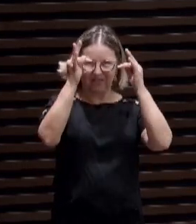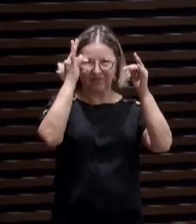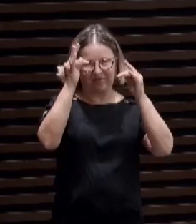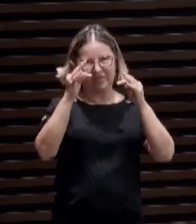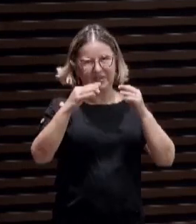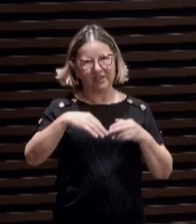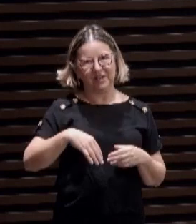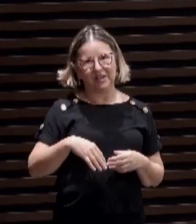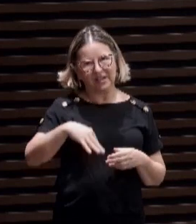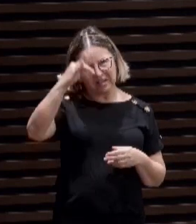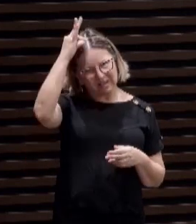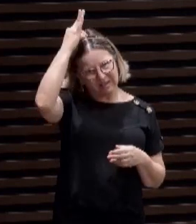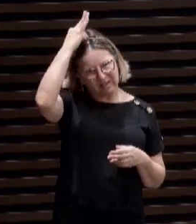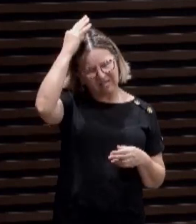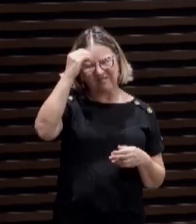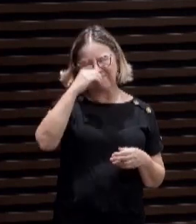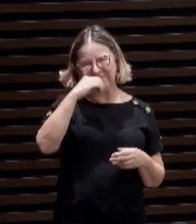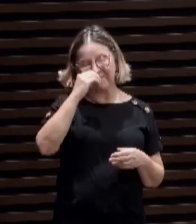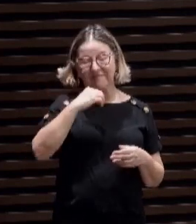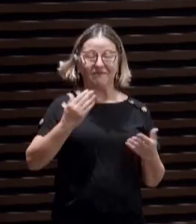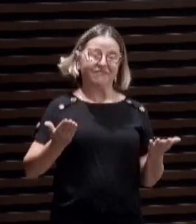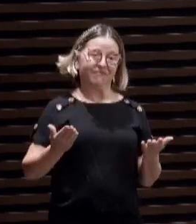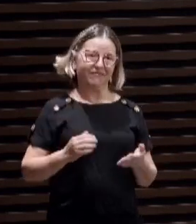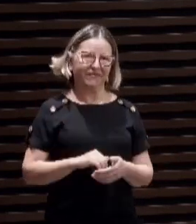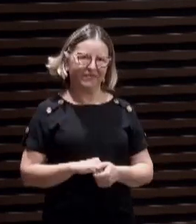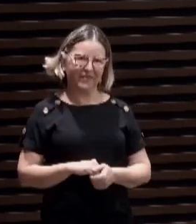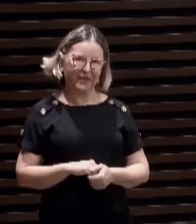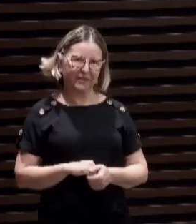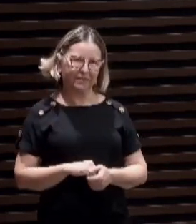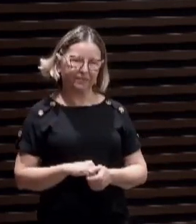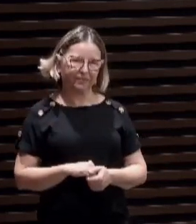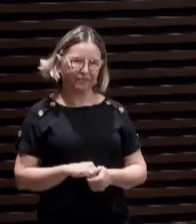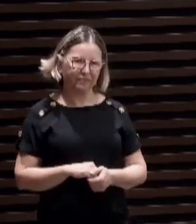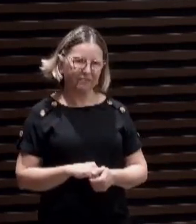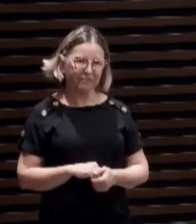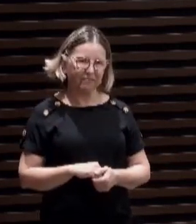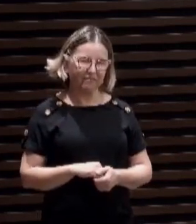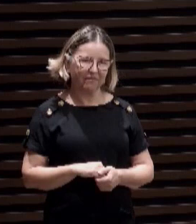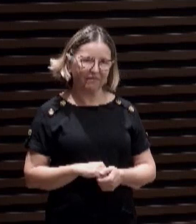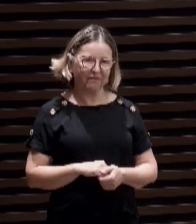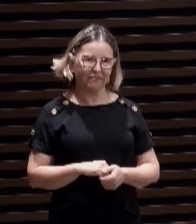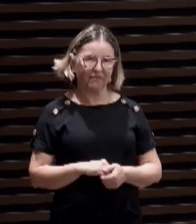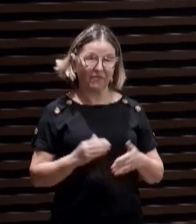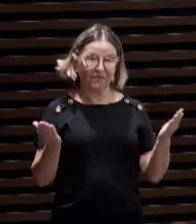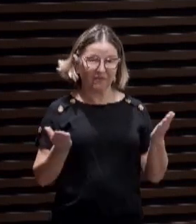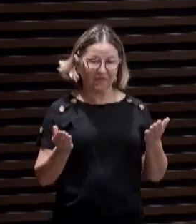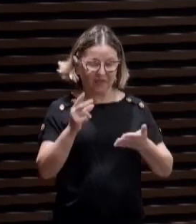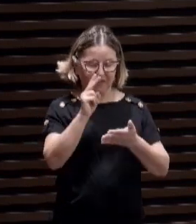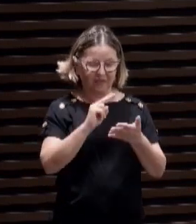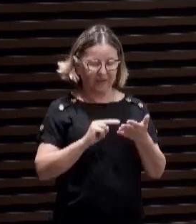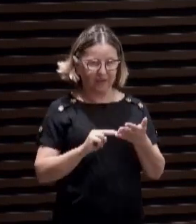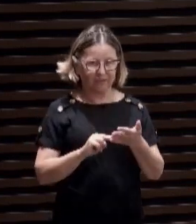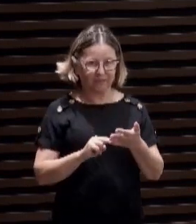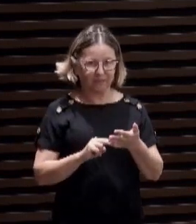diz 1 Coríntios capítulo 3, do versículo 4 ao 9. E agora lemos: quando, pois, alguém